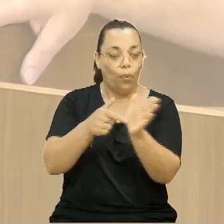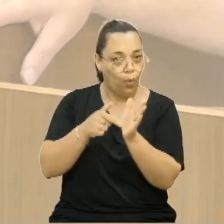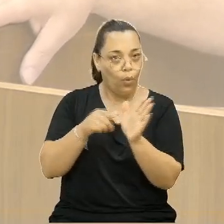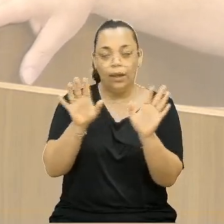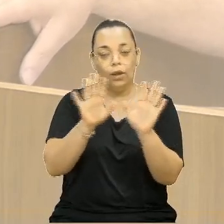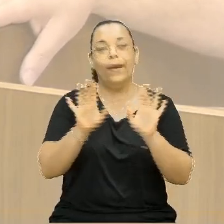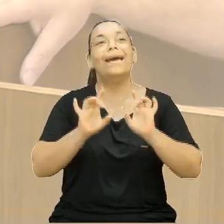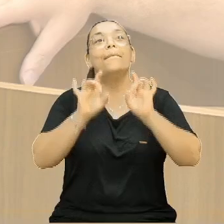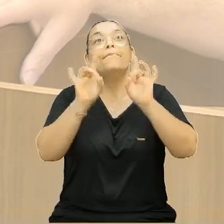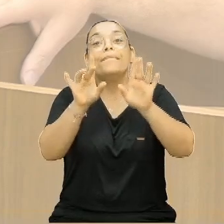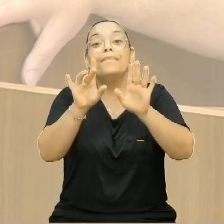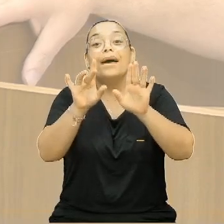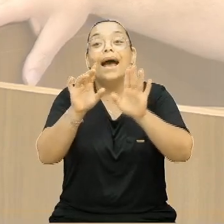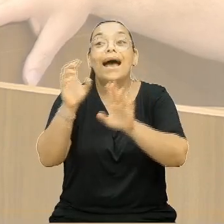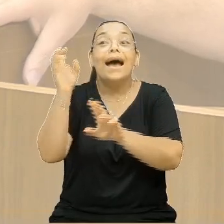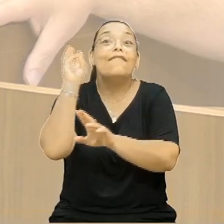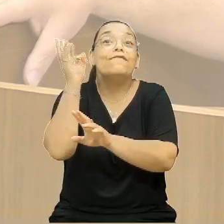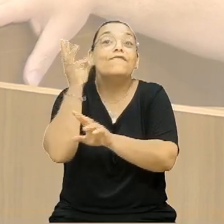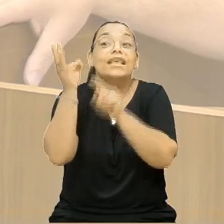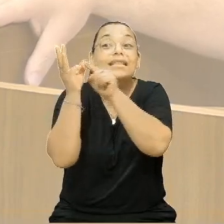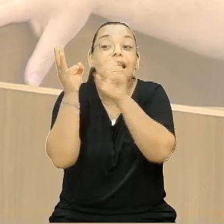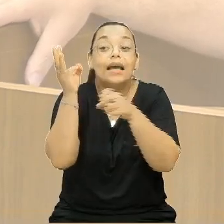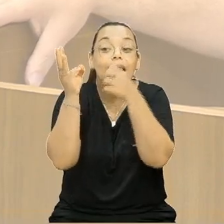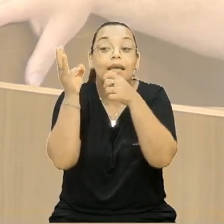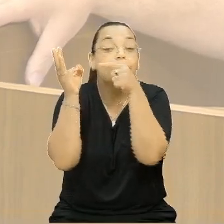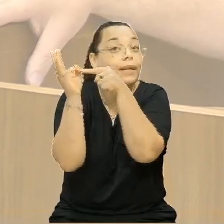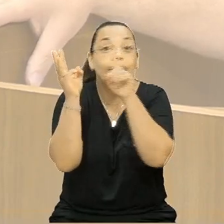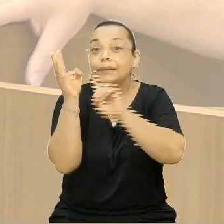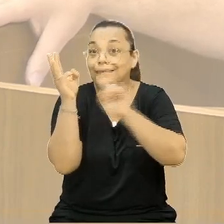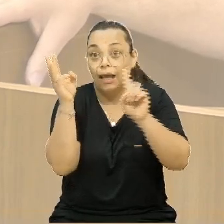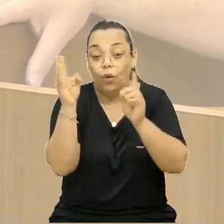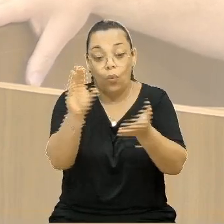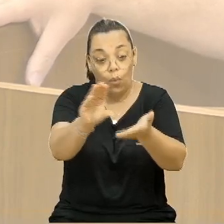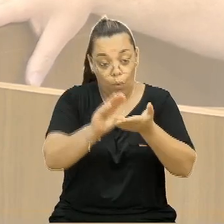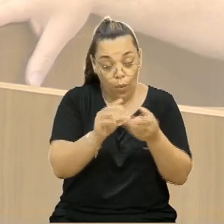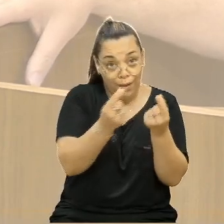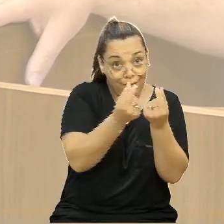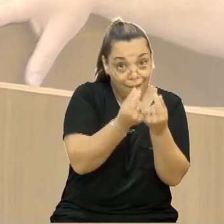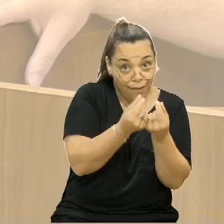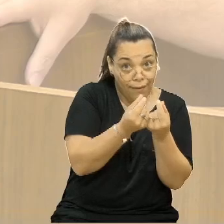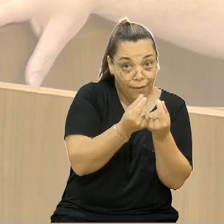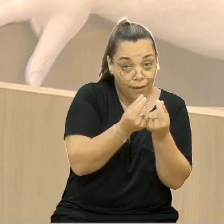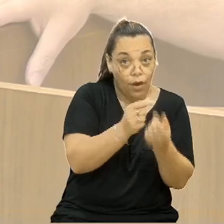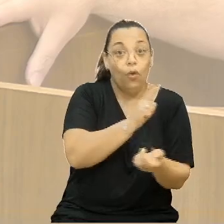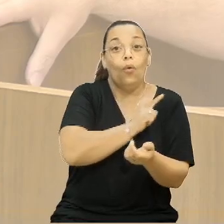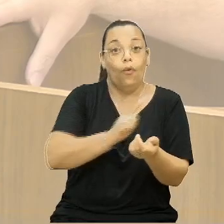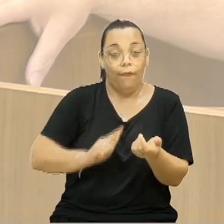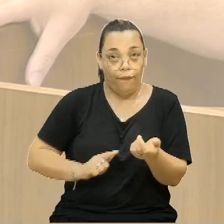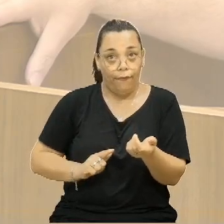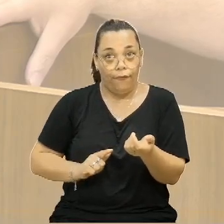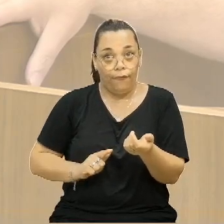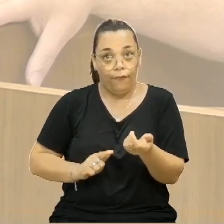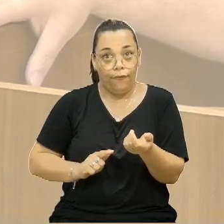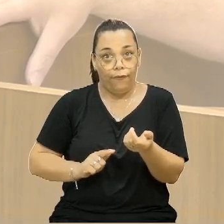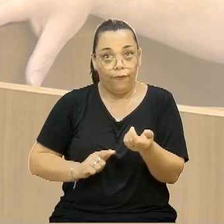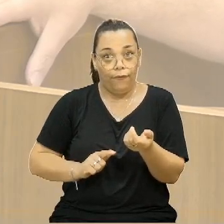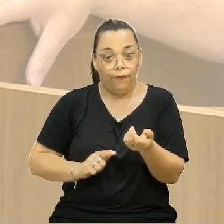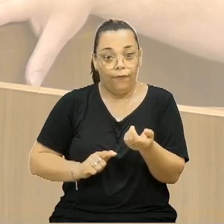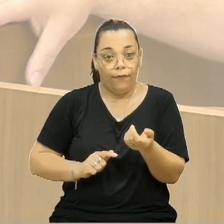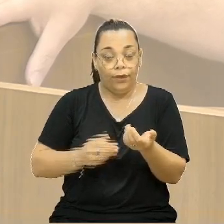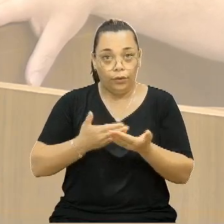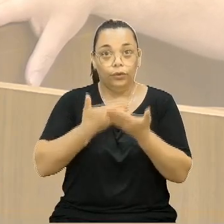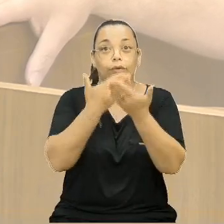é para a empresa Visate. O subsídio que o governo está